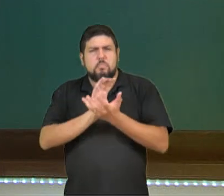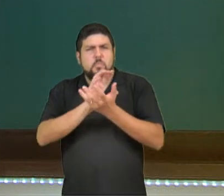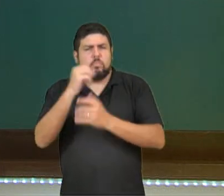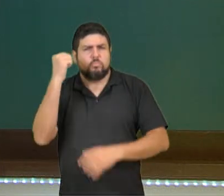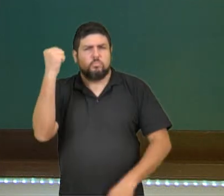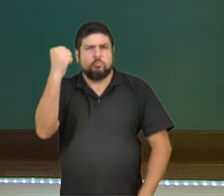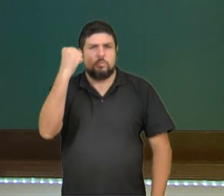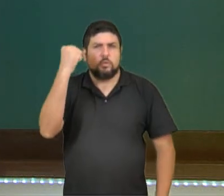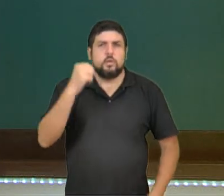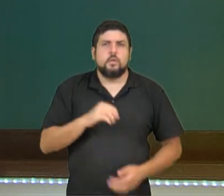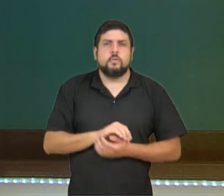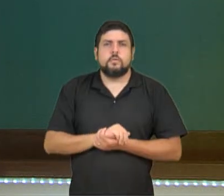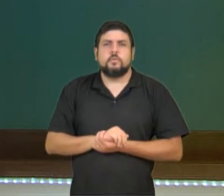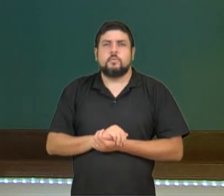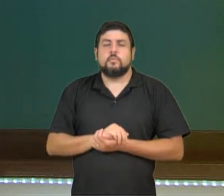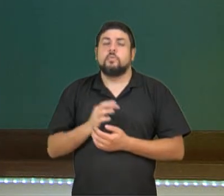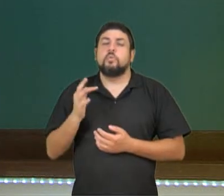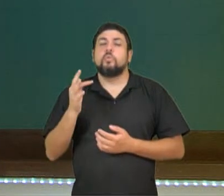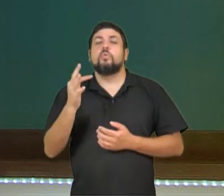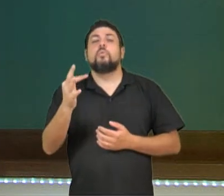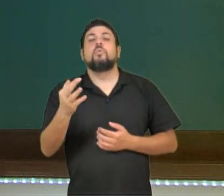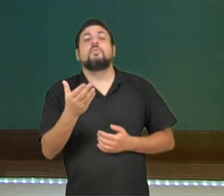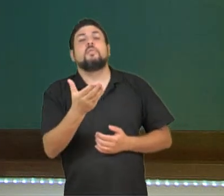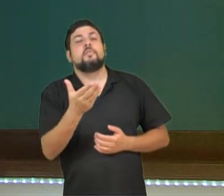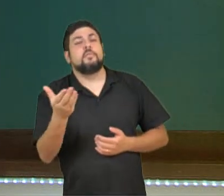aí. Quem sabe um deles não possa ser você.